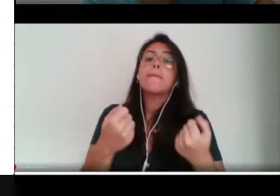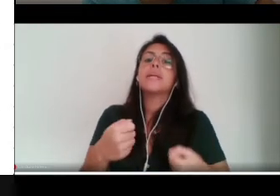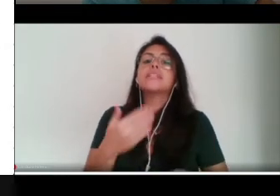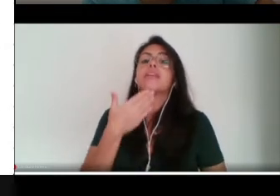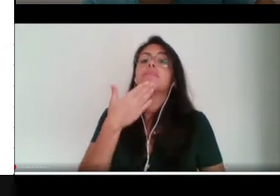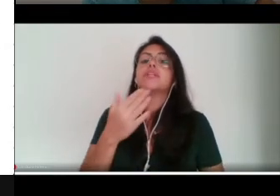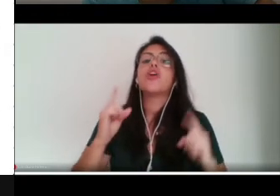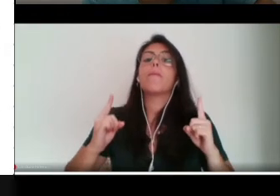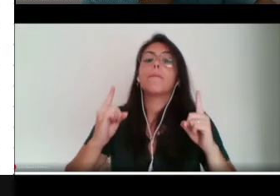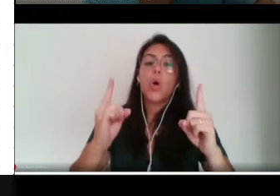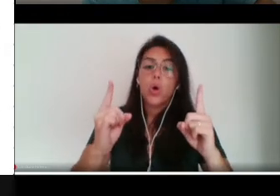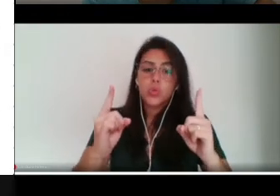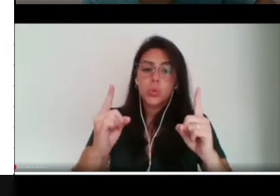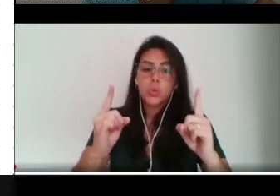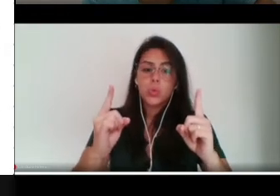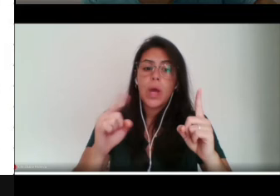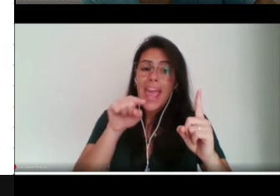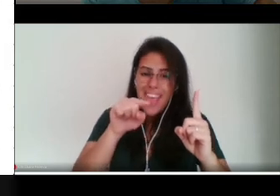do vetor,